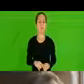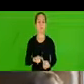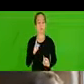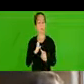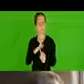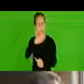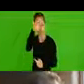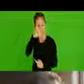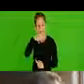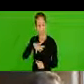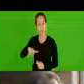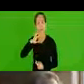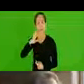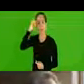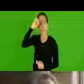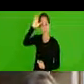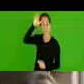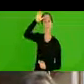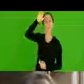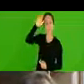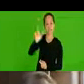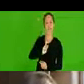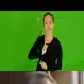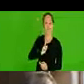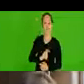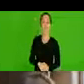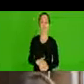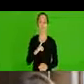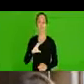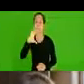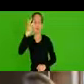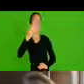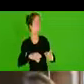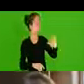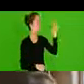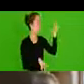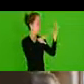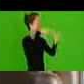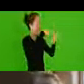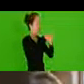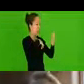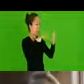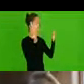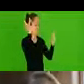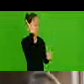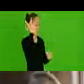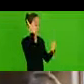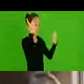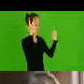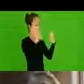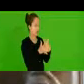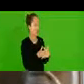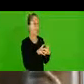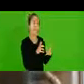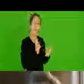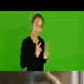como um campo do conhecimento. Os fenômenos humanos sociais são muito complexos e dinâmicos. Então, não dá apenas para